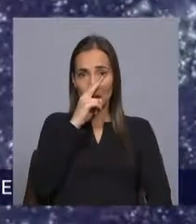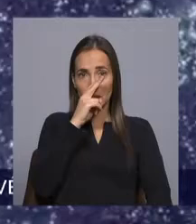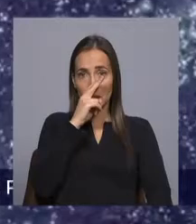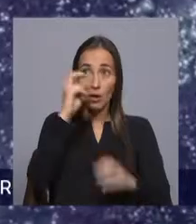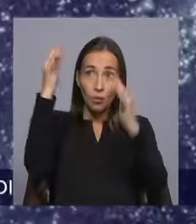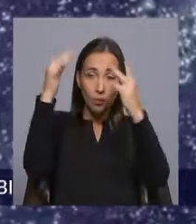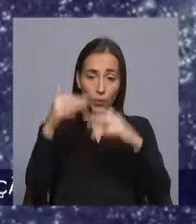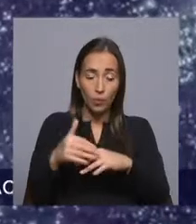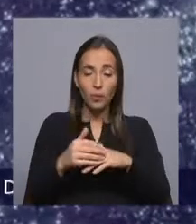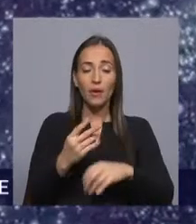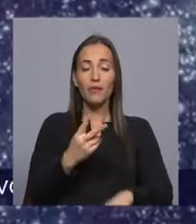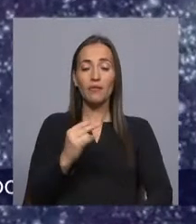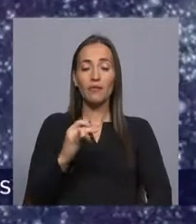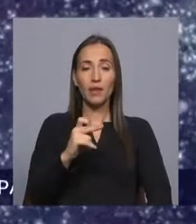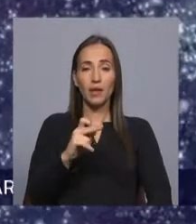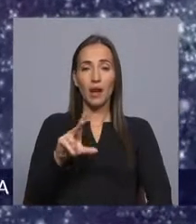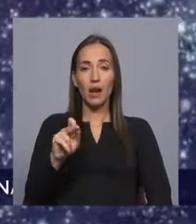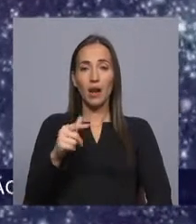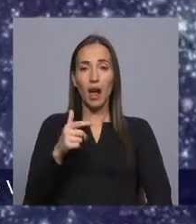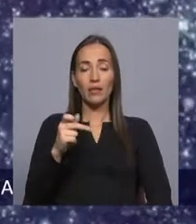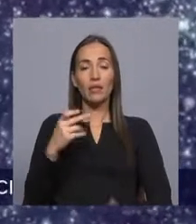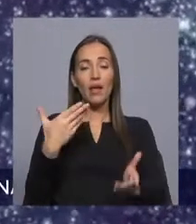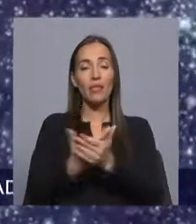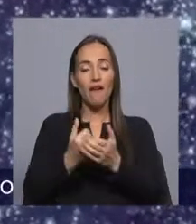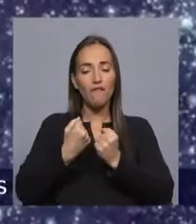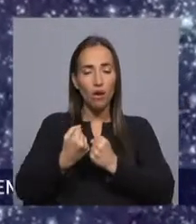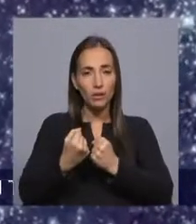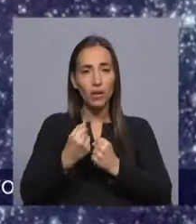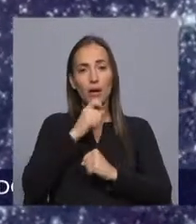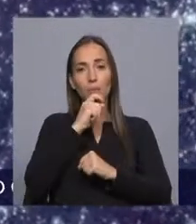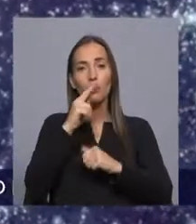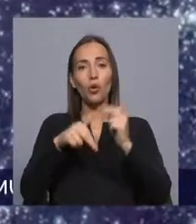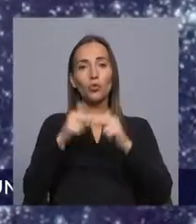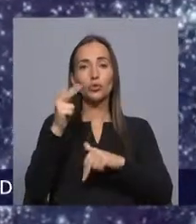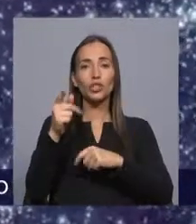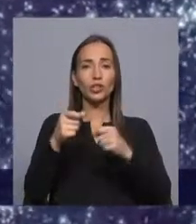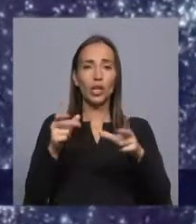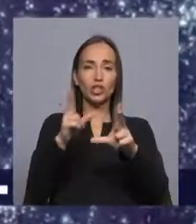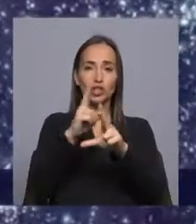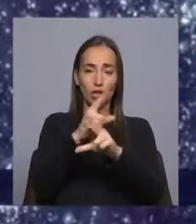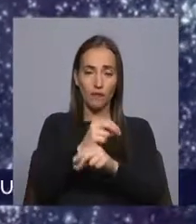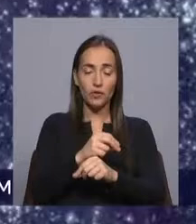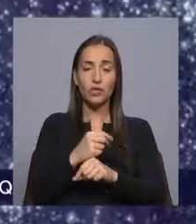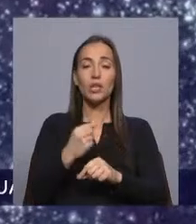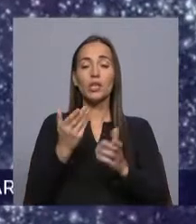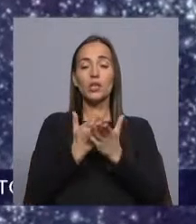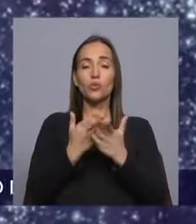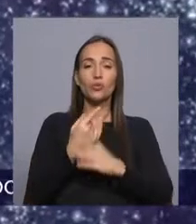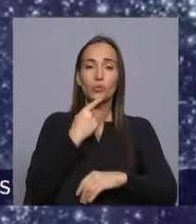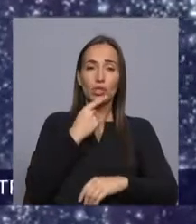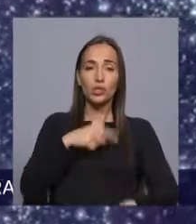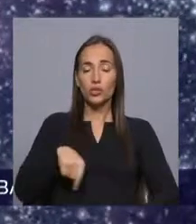nossa própria Via Láctea, está a fornecer combustível também para formar novas estrelas. E diz este estudo que nós até já